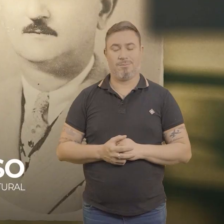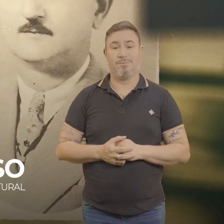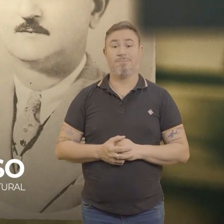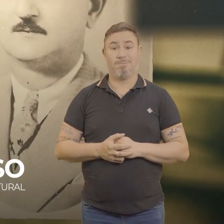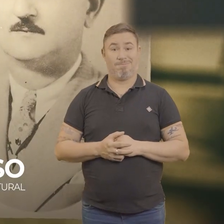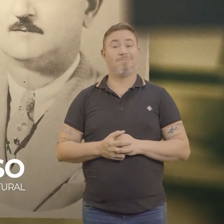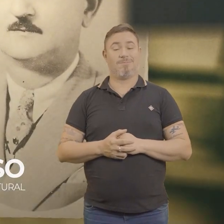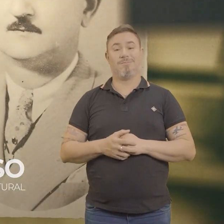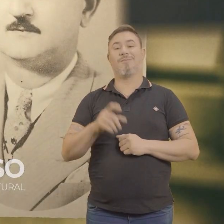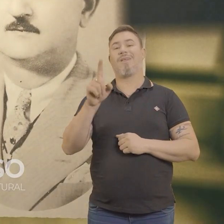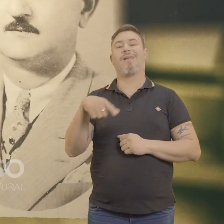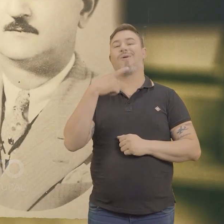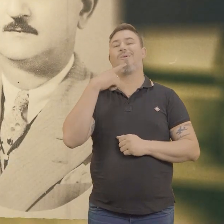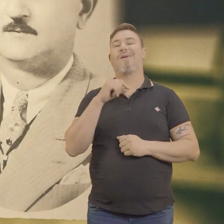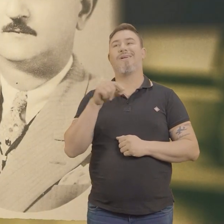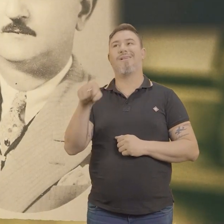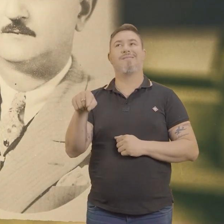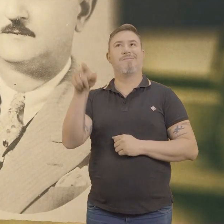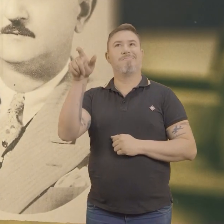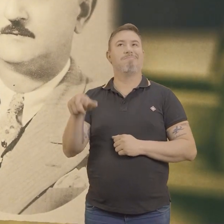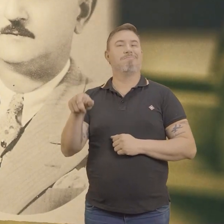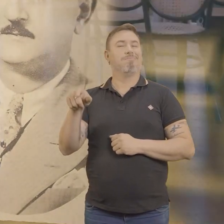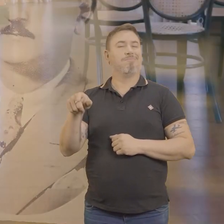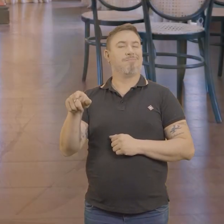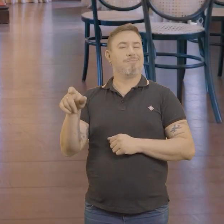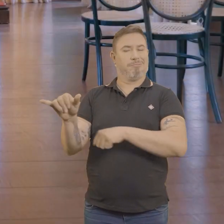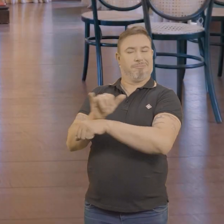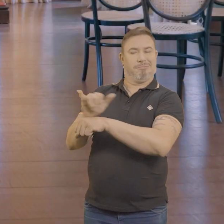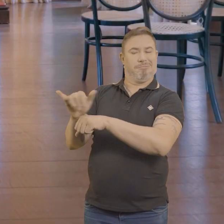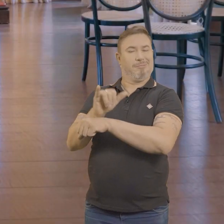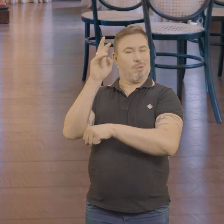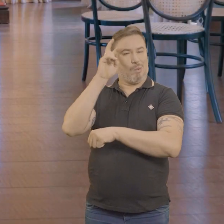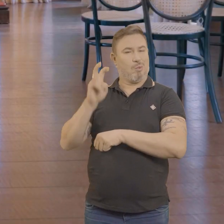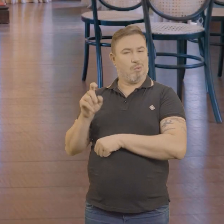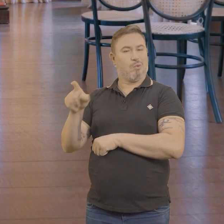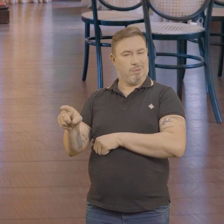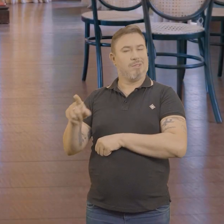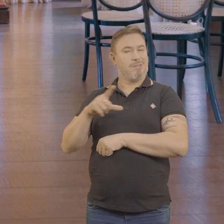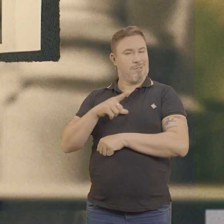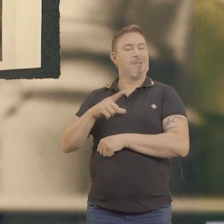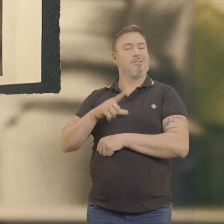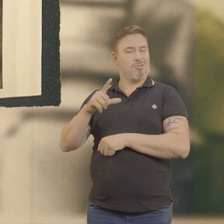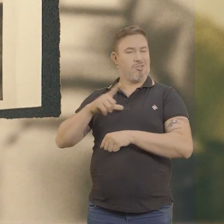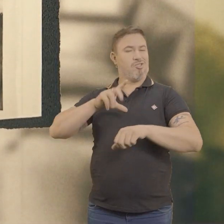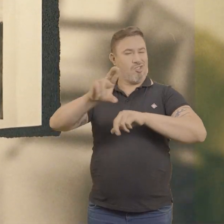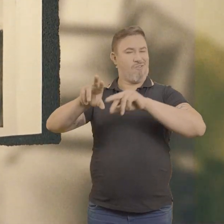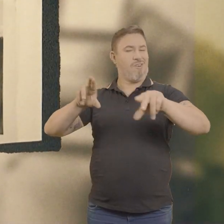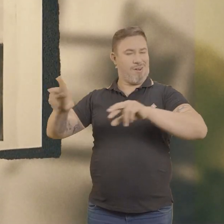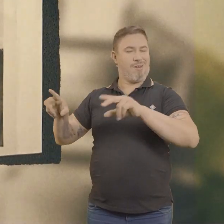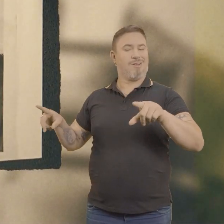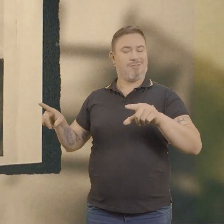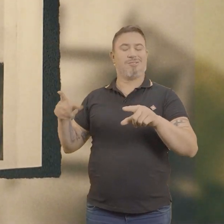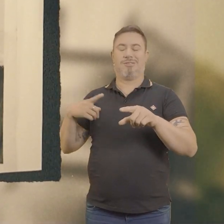Ele era assim uma espécie de articulador cultural. Eu diria que ele é multidisciplinar, o Paurilo. Essa é a faceta